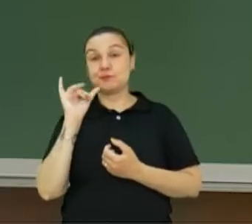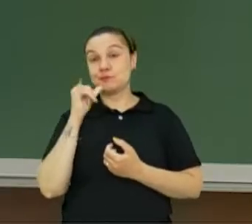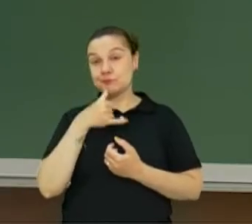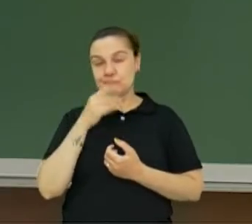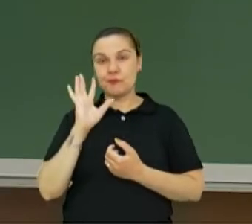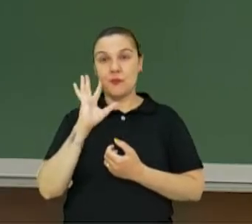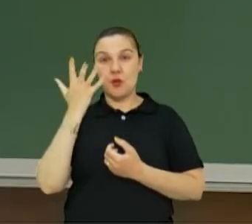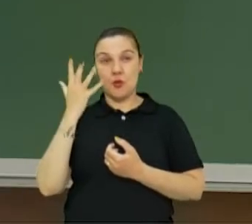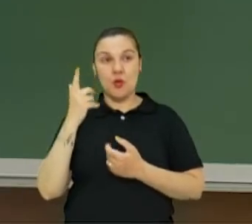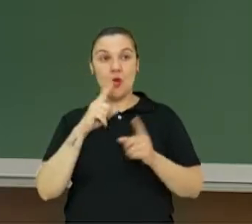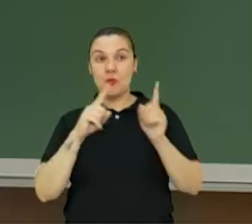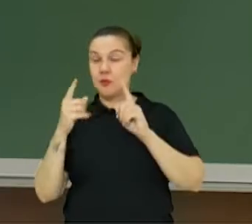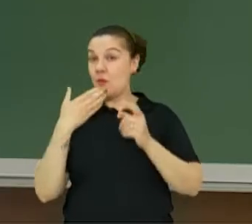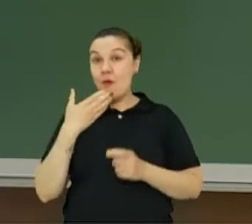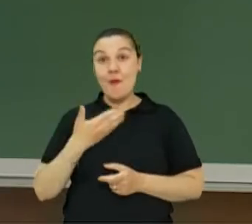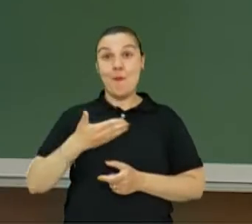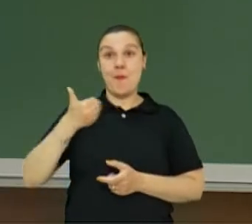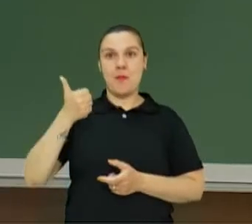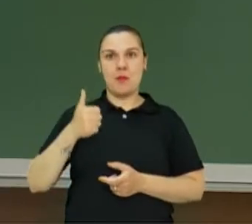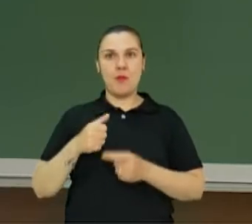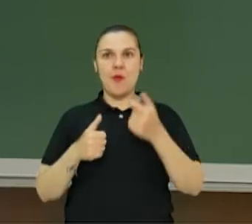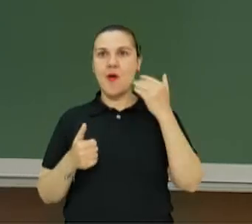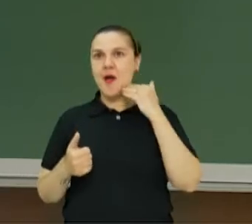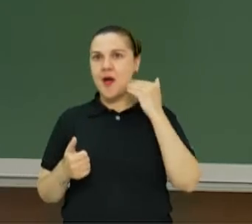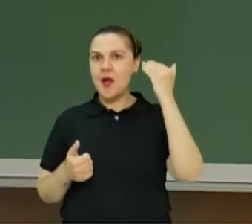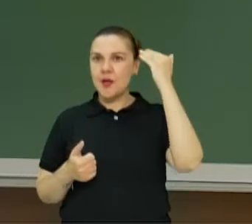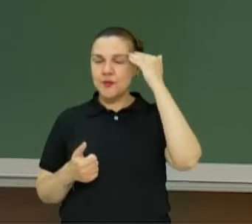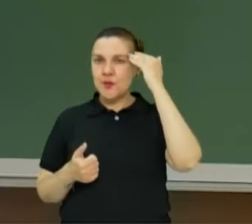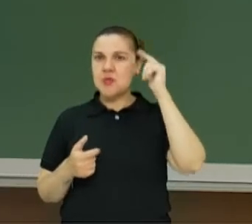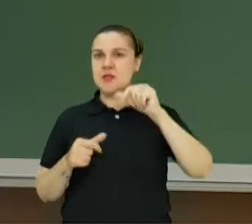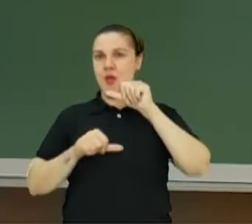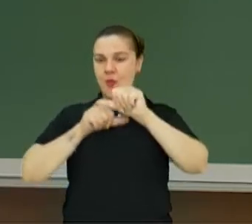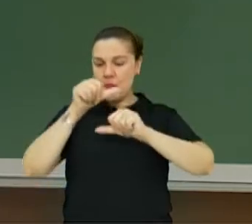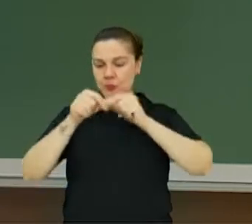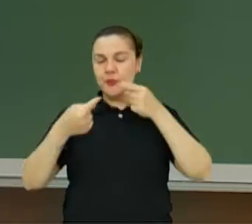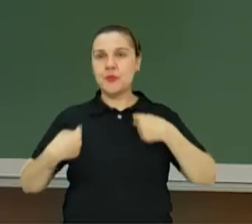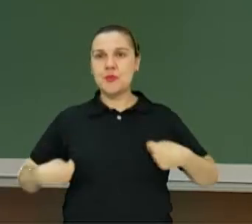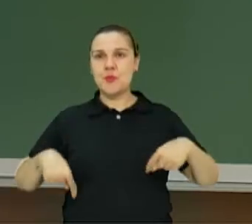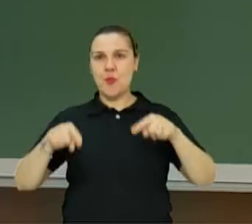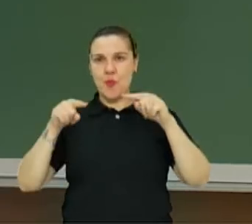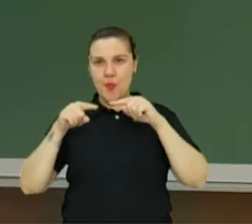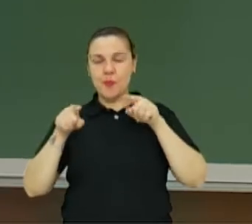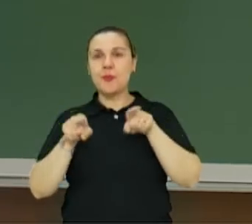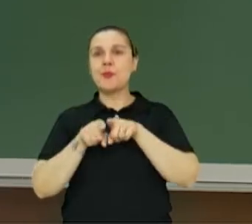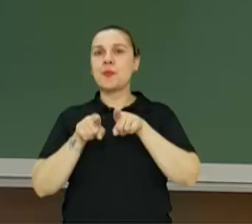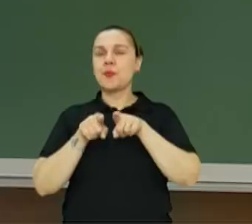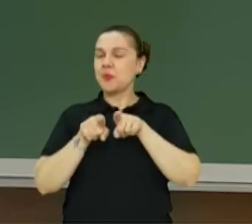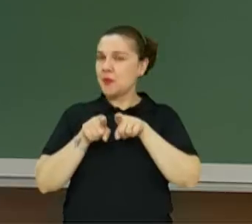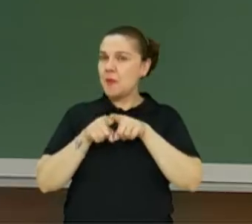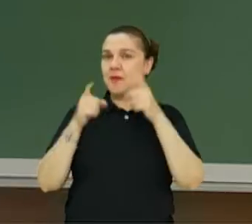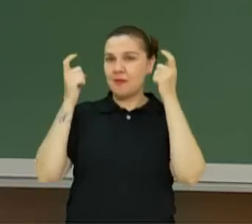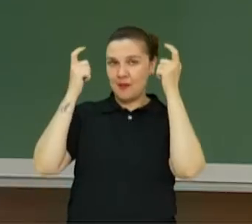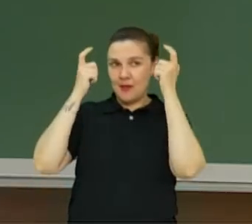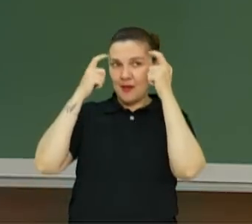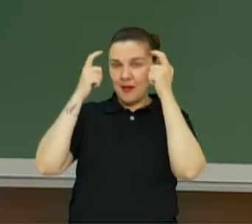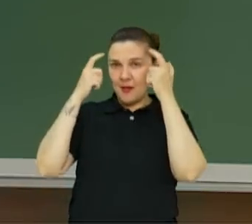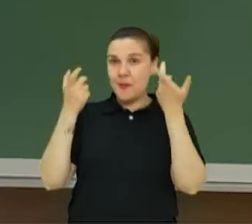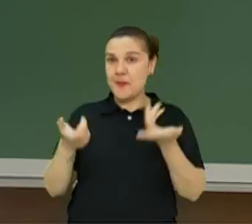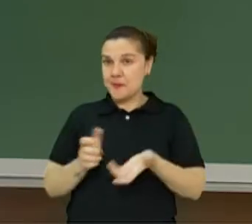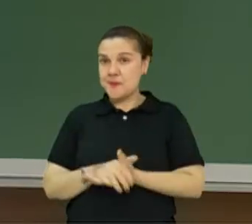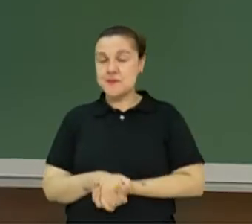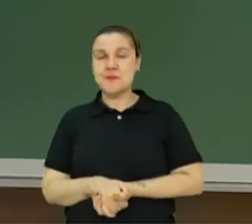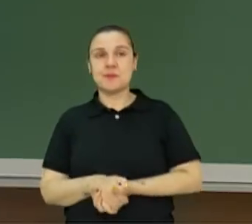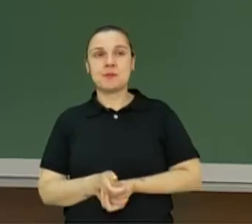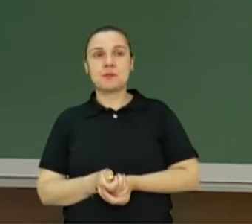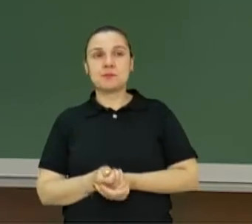isso, né, não é o ideal. A adolescência é um momento de muitas mudanças, não só físicas e hormonais, mas mentais